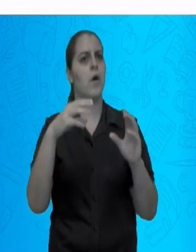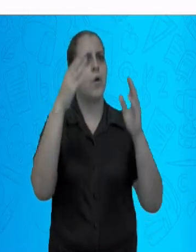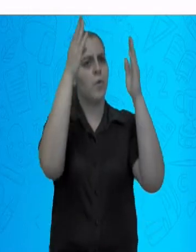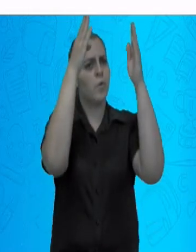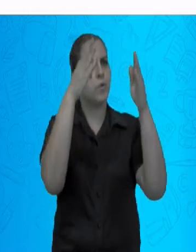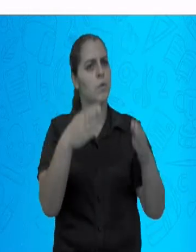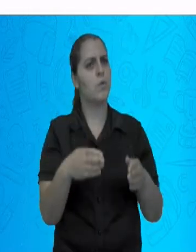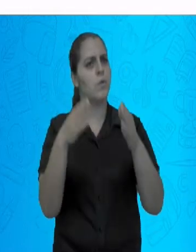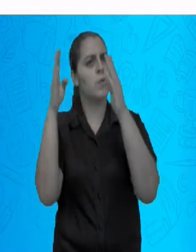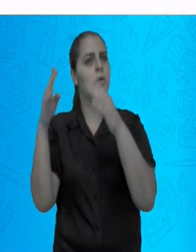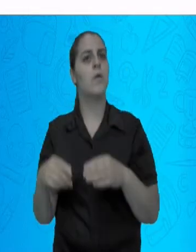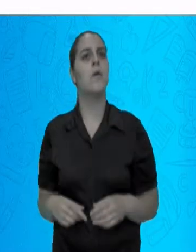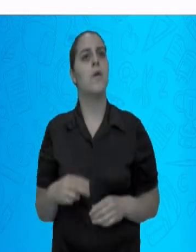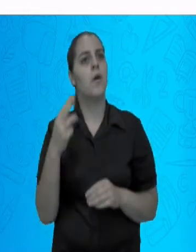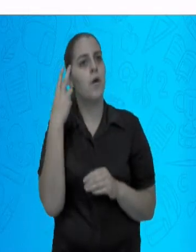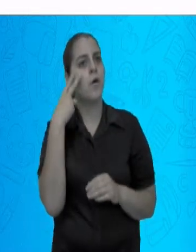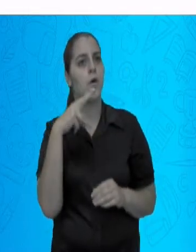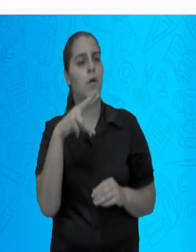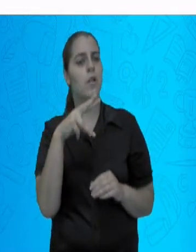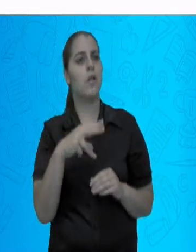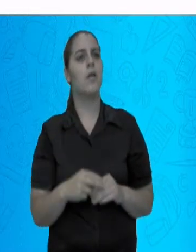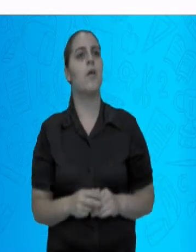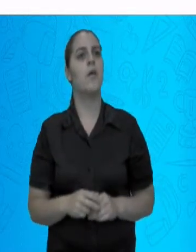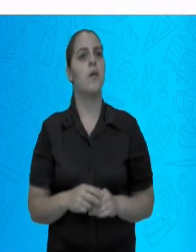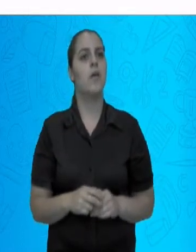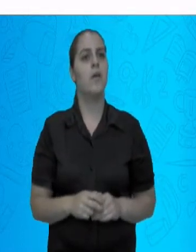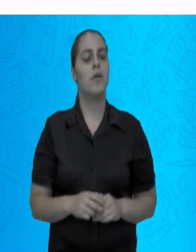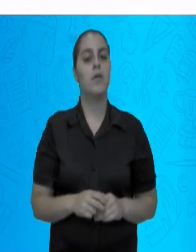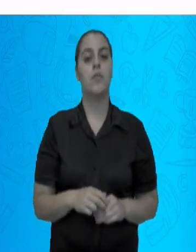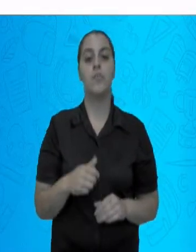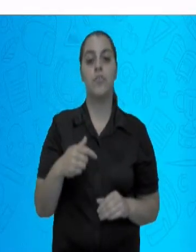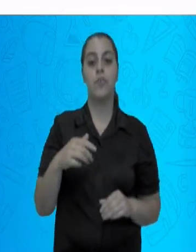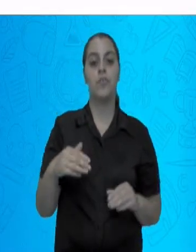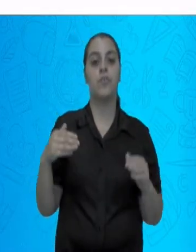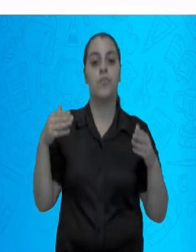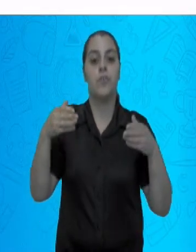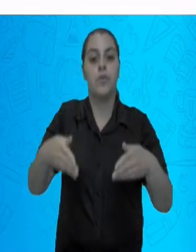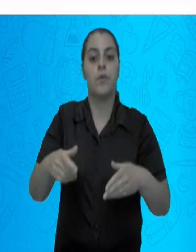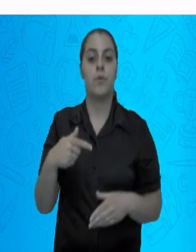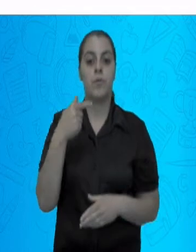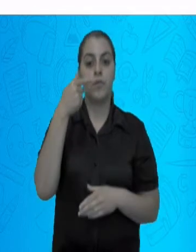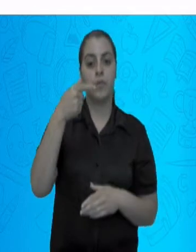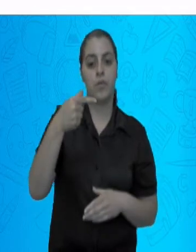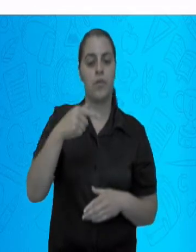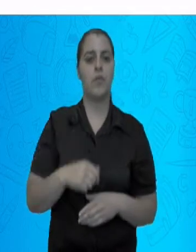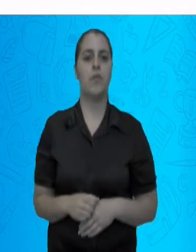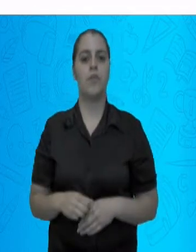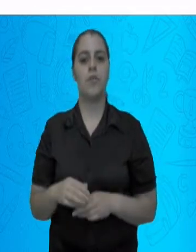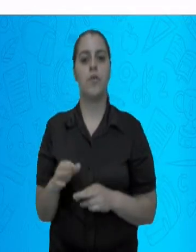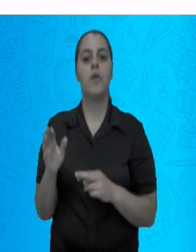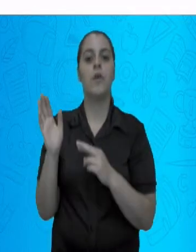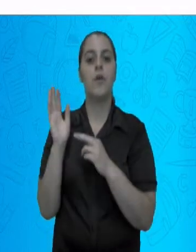Isso mesmo, foi a coluna que chegou até o 7, que corresponde a